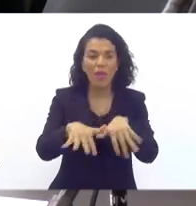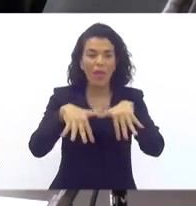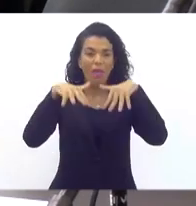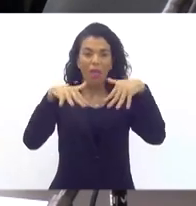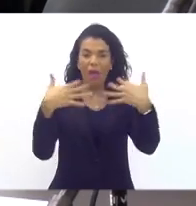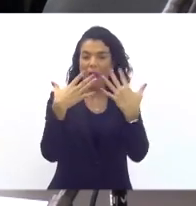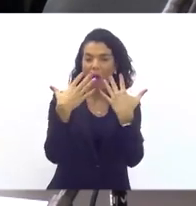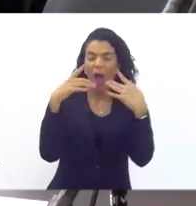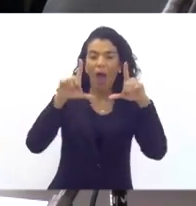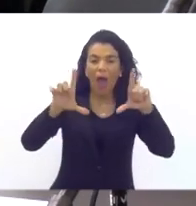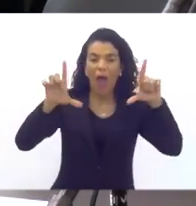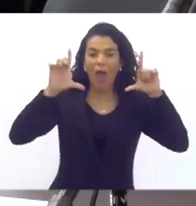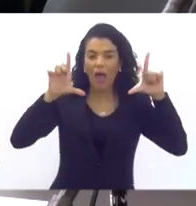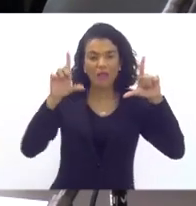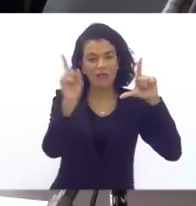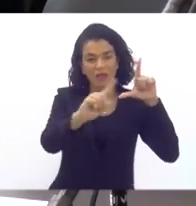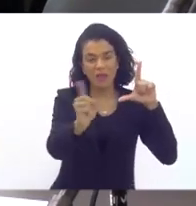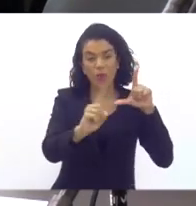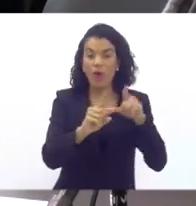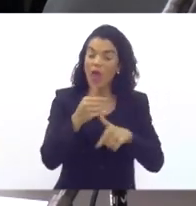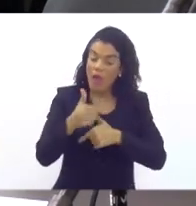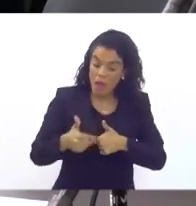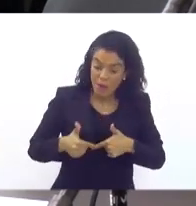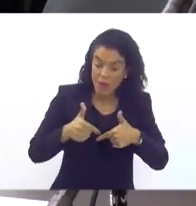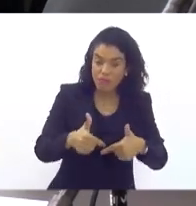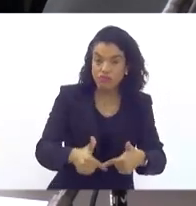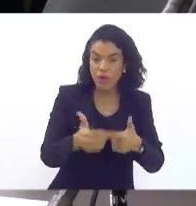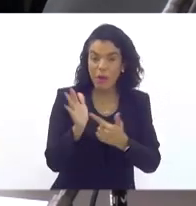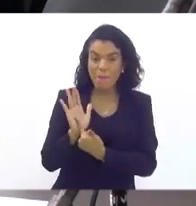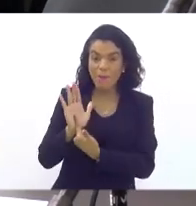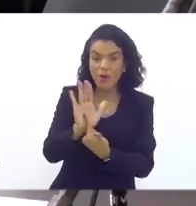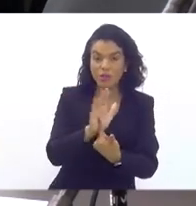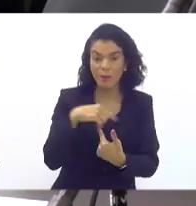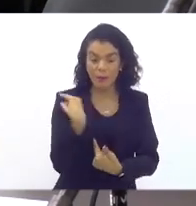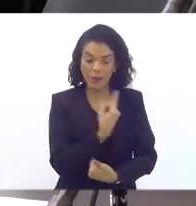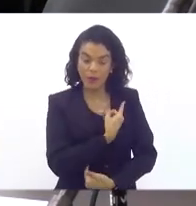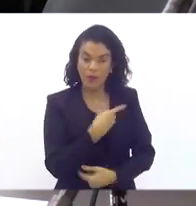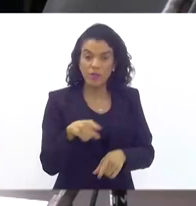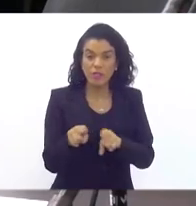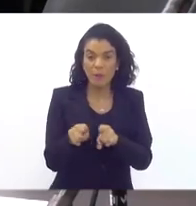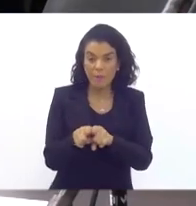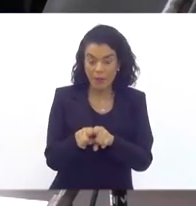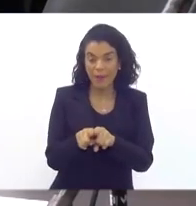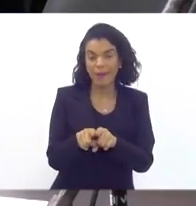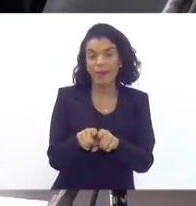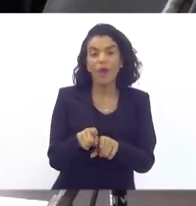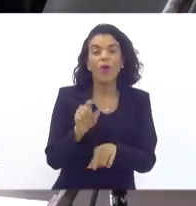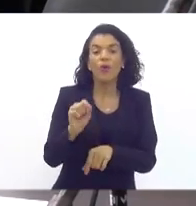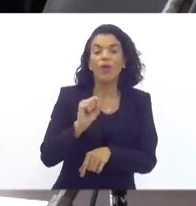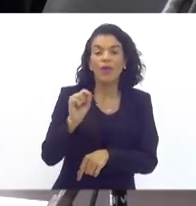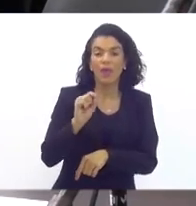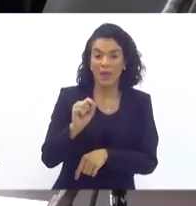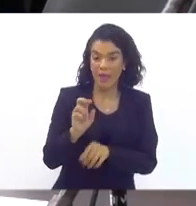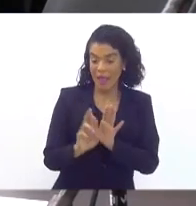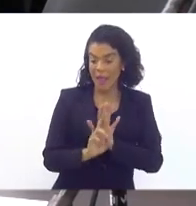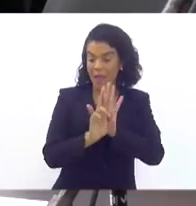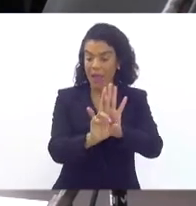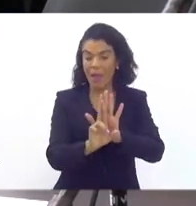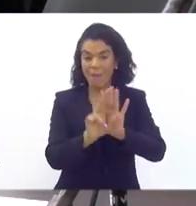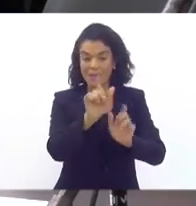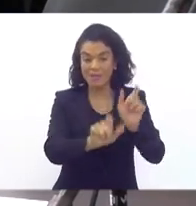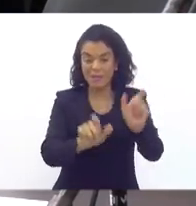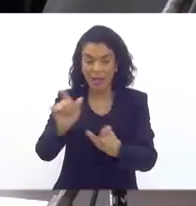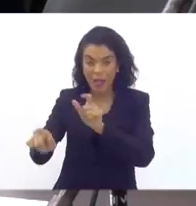é para efetivamente fazer e trazer para nós e por nós a voz daquele que tão pedindo